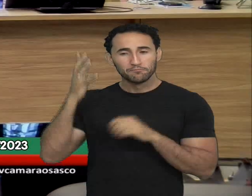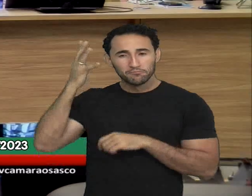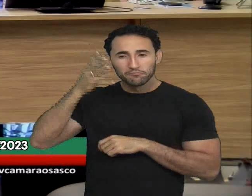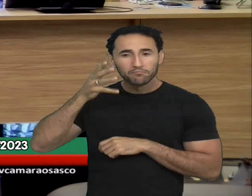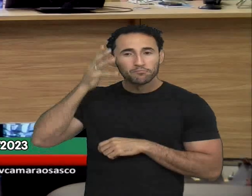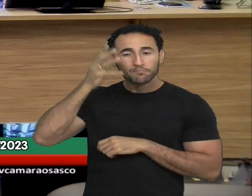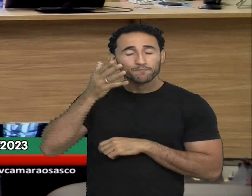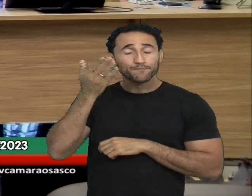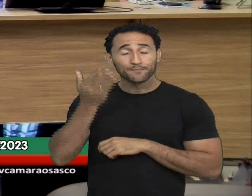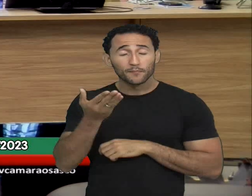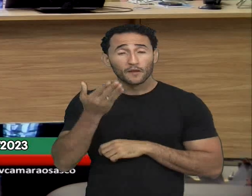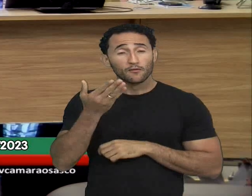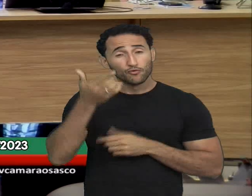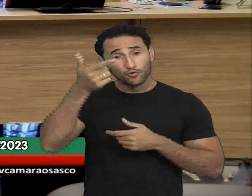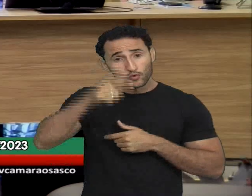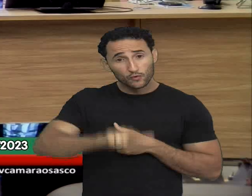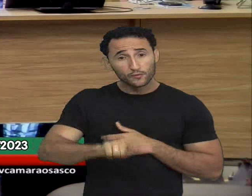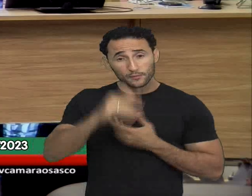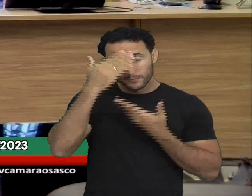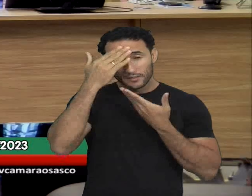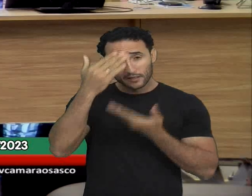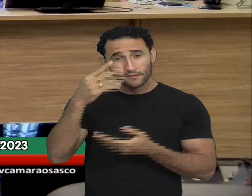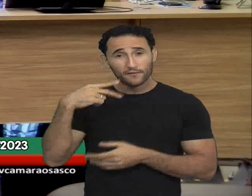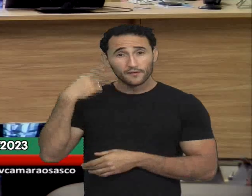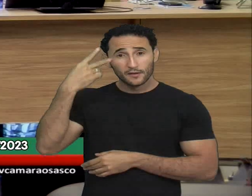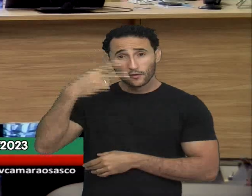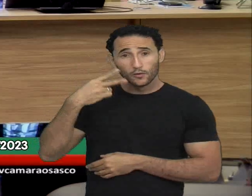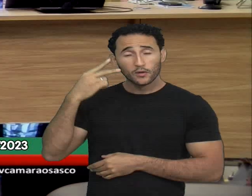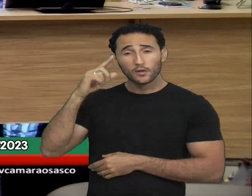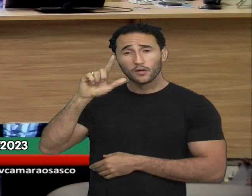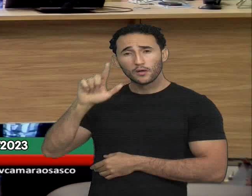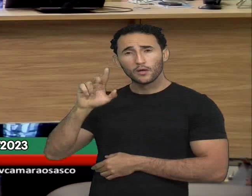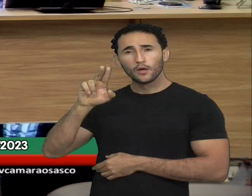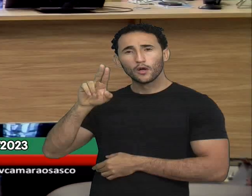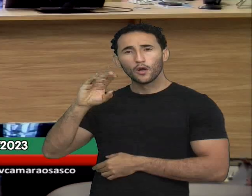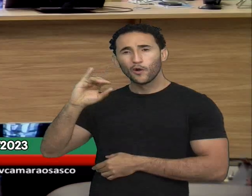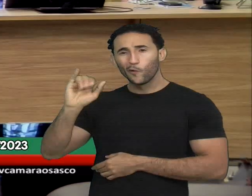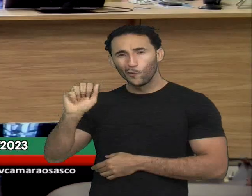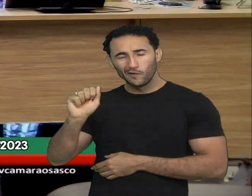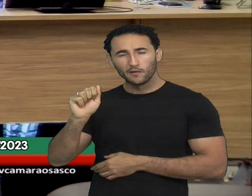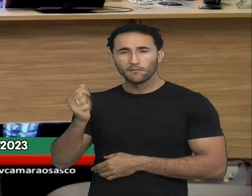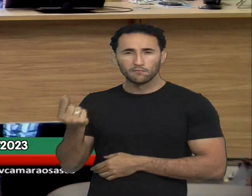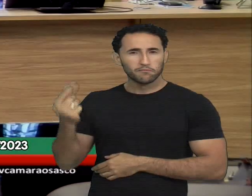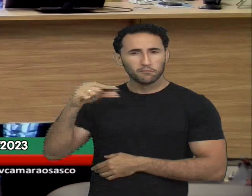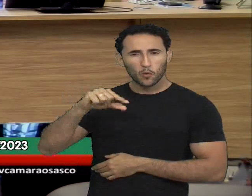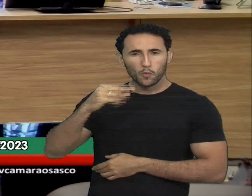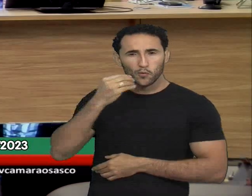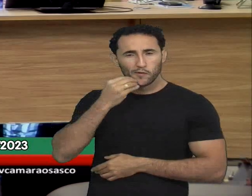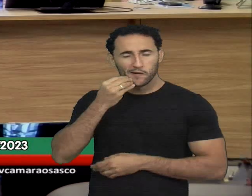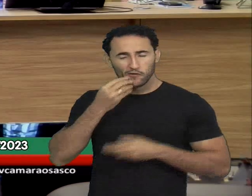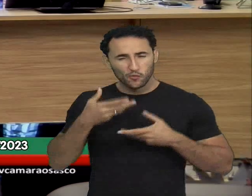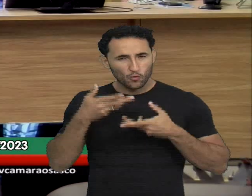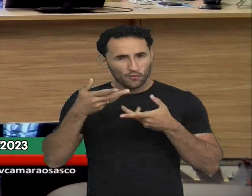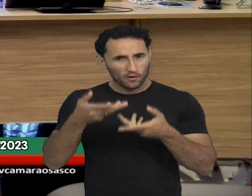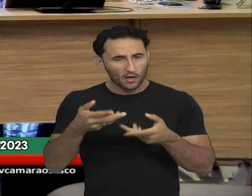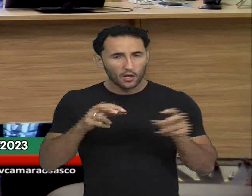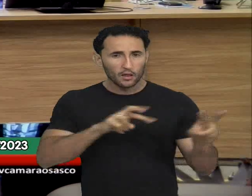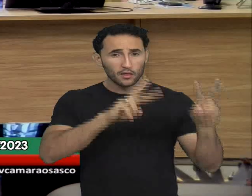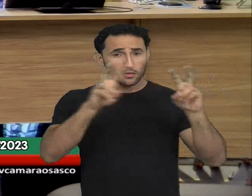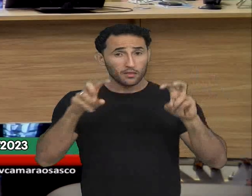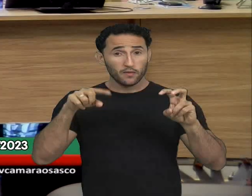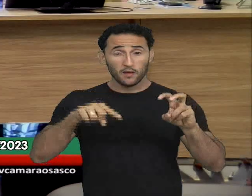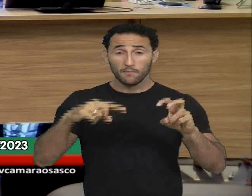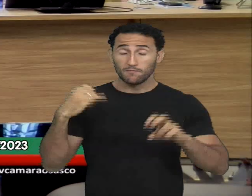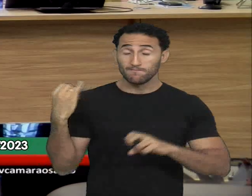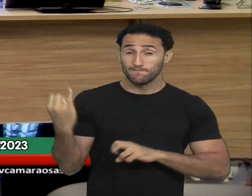Queria agradecer mais uma vez, vereadora Lúcia, pela oportunidade, por dar ênfase nesse tema que é